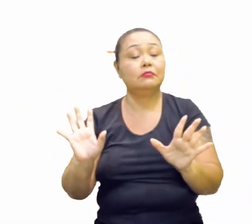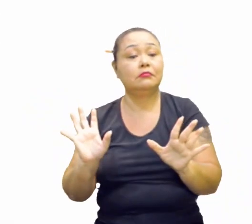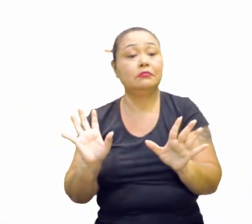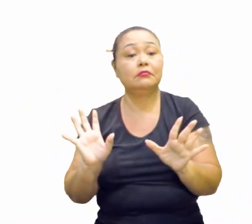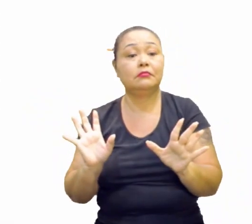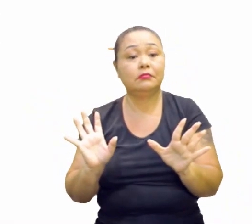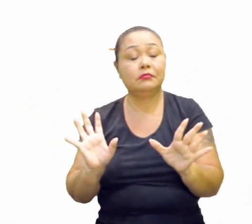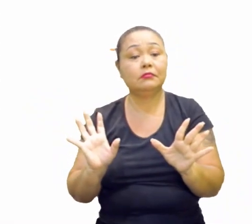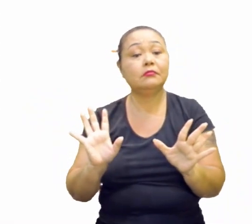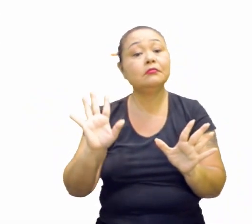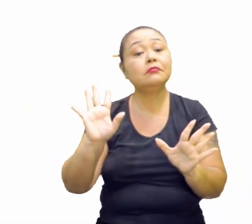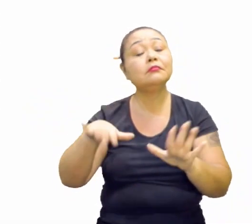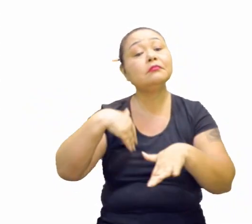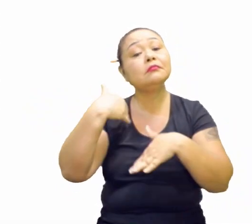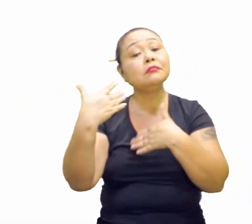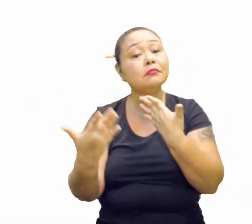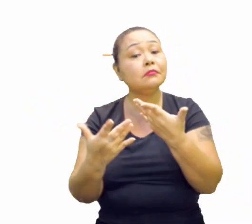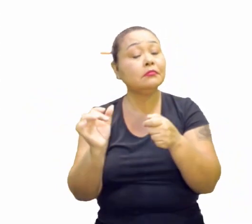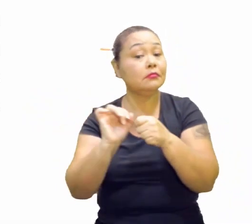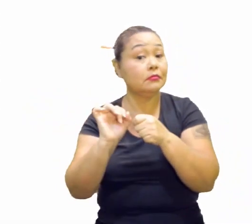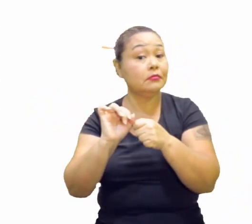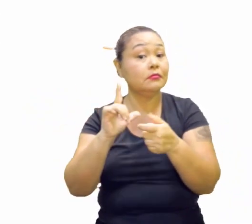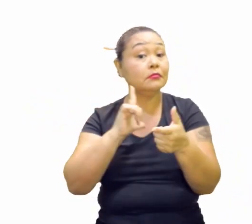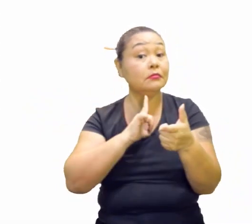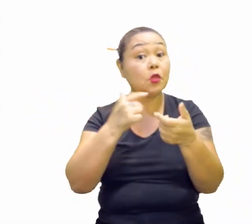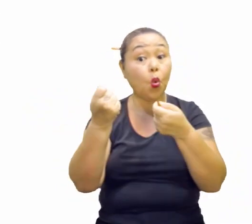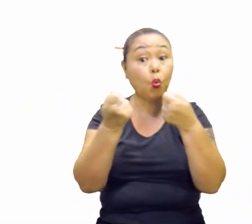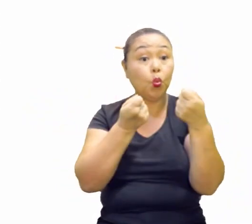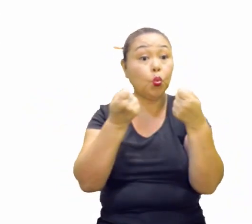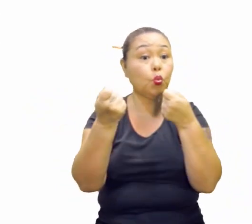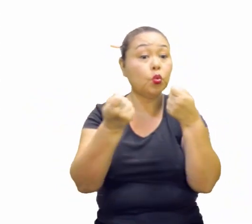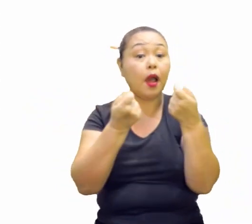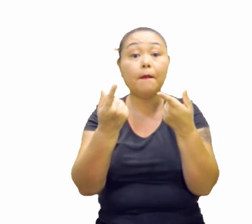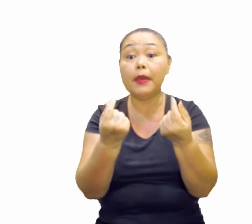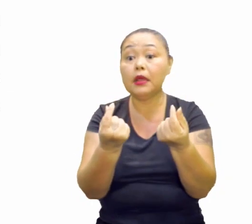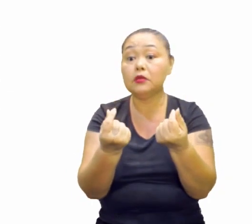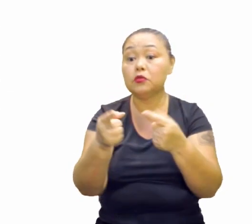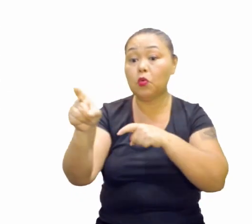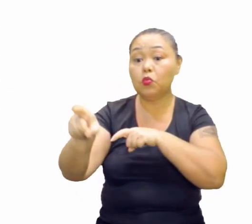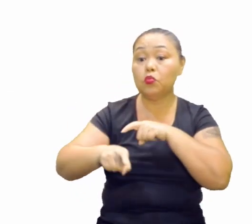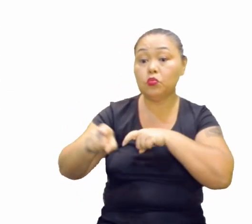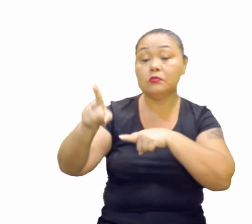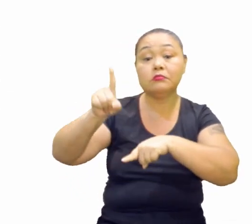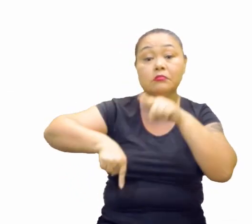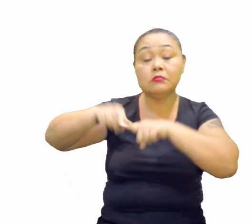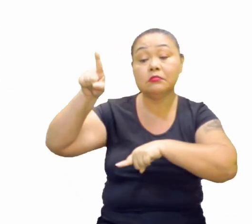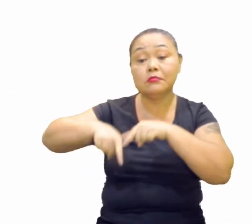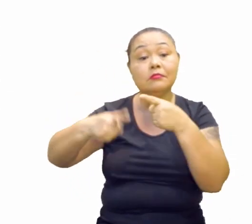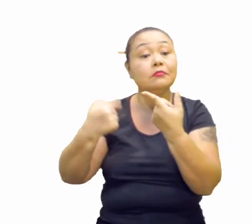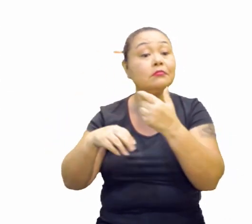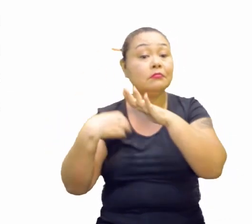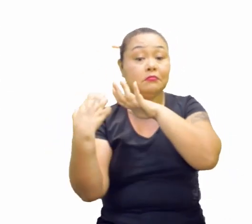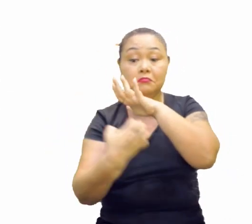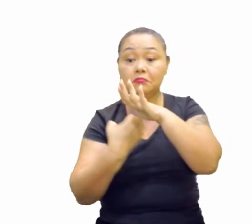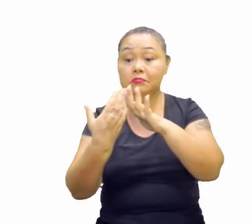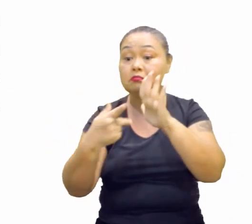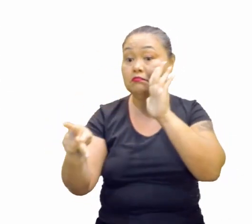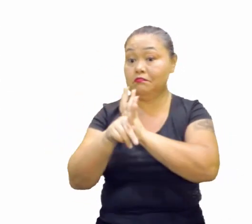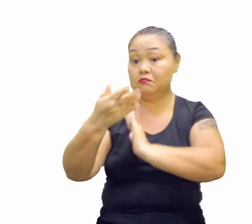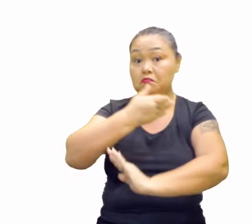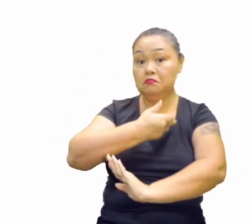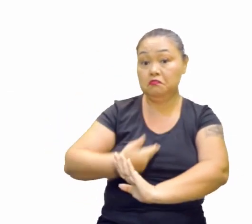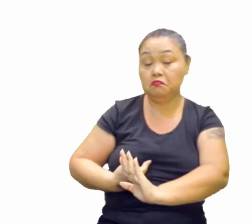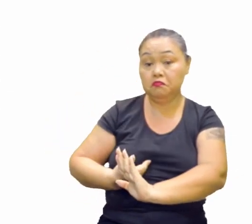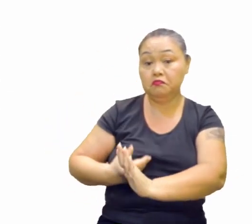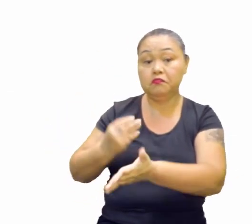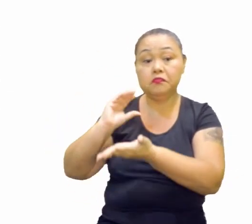Entre as principais medidas estava o controle dos preços de produtos agrícolas e industriais pelo governo, a concessão de empréstimos